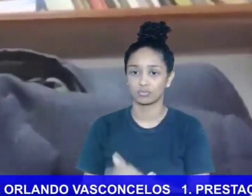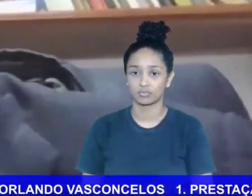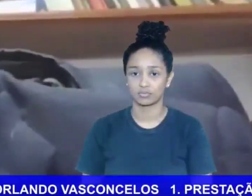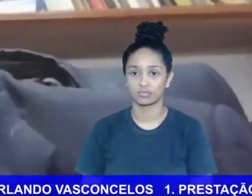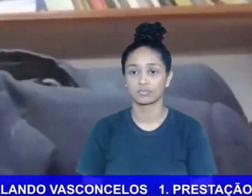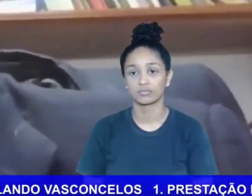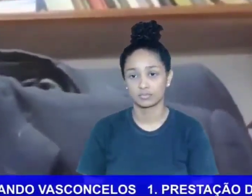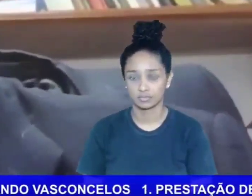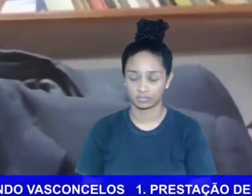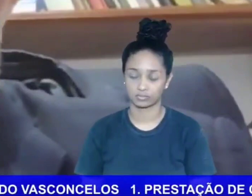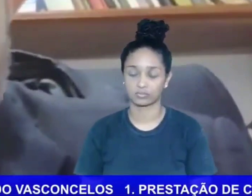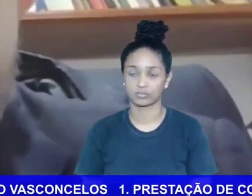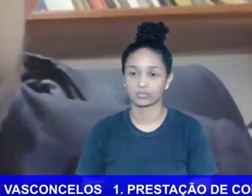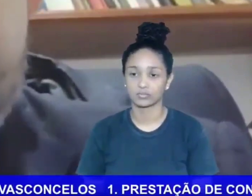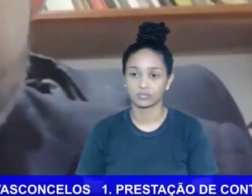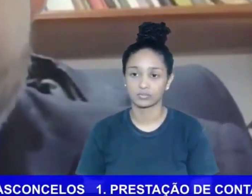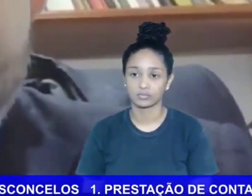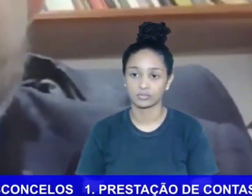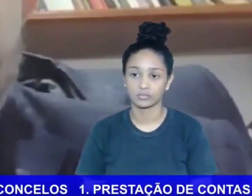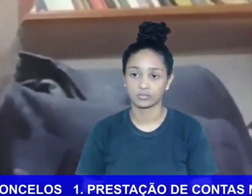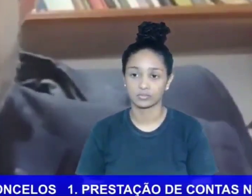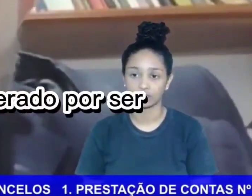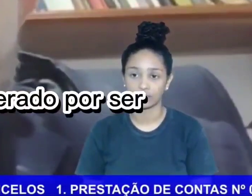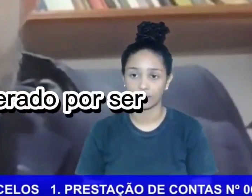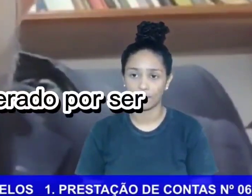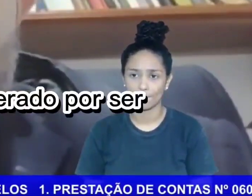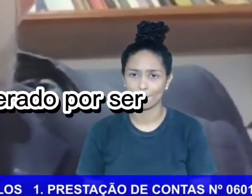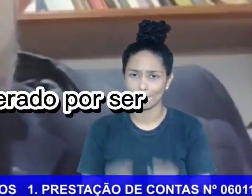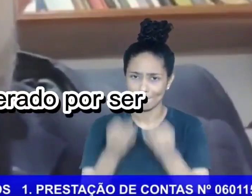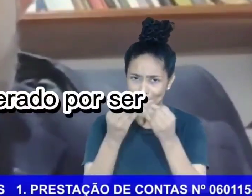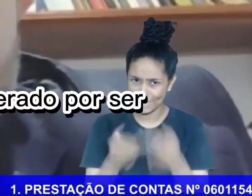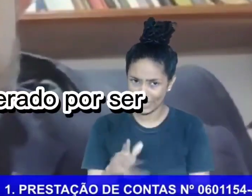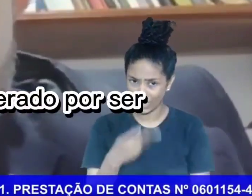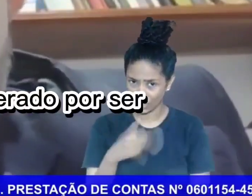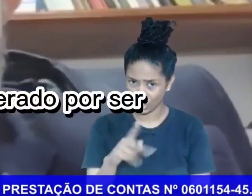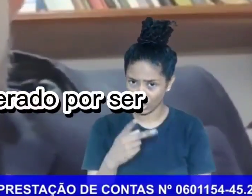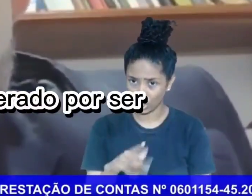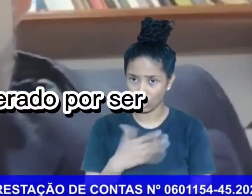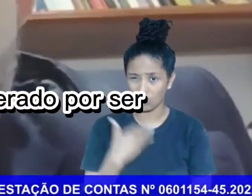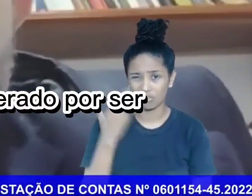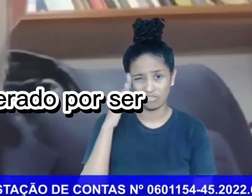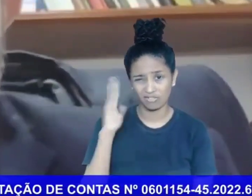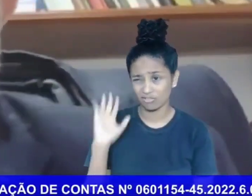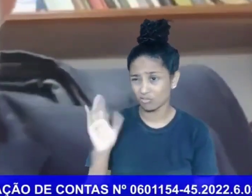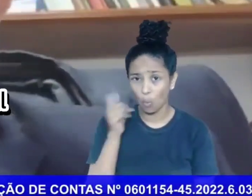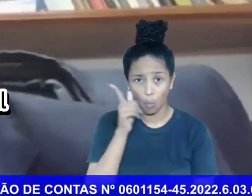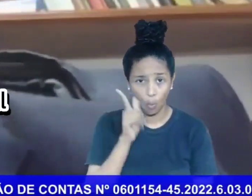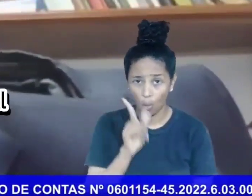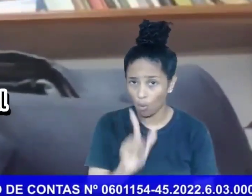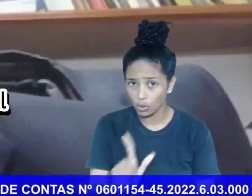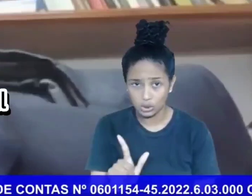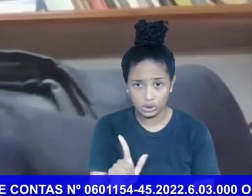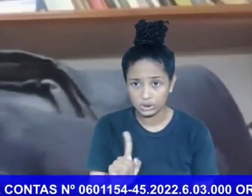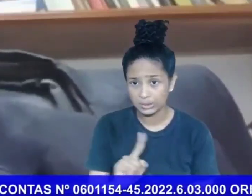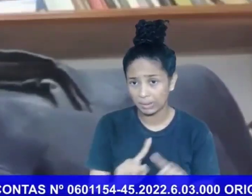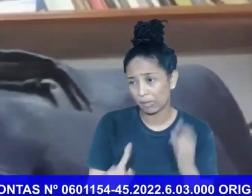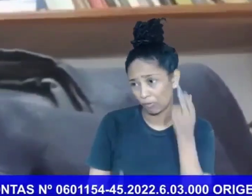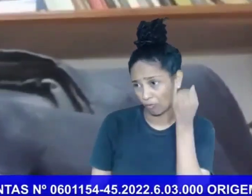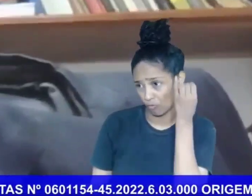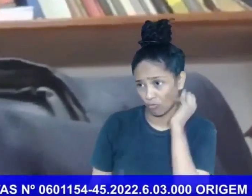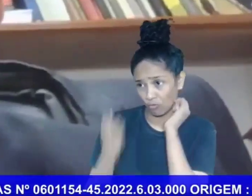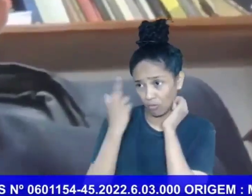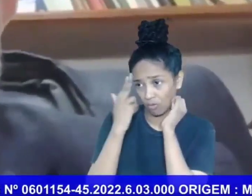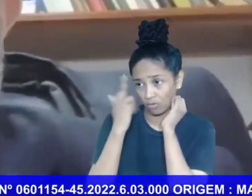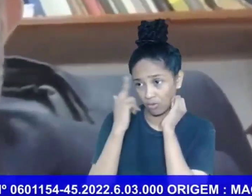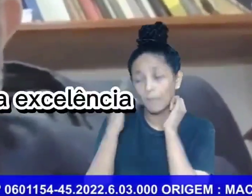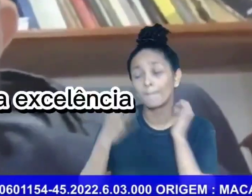Paulo Madeira. pela narrativa, eu entendi que tinha sido superado, por ser meramente erro formal, eu iria superar, mas